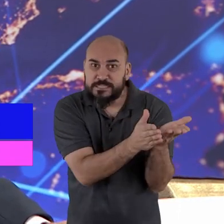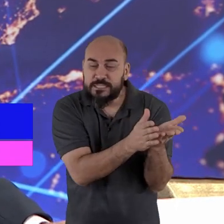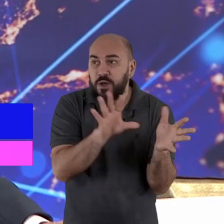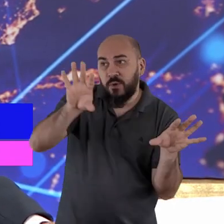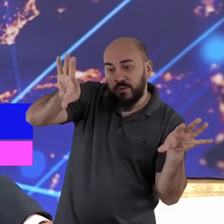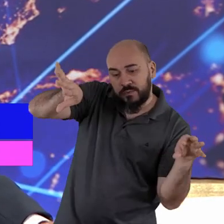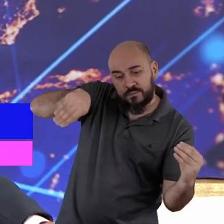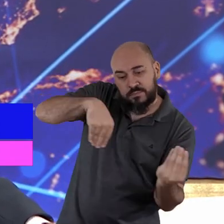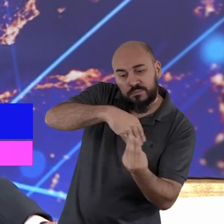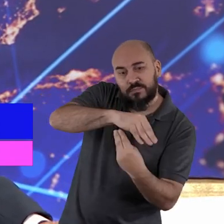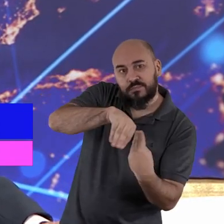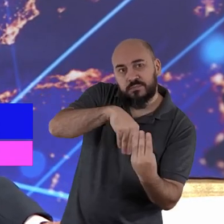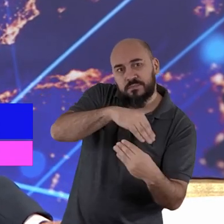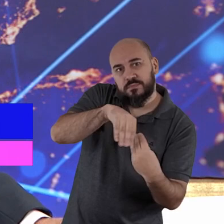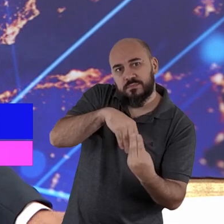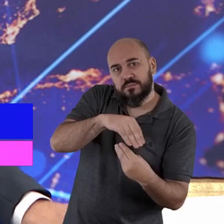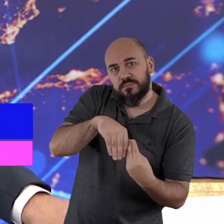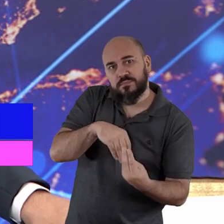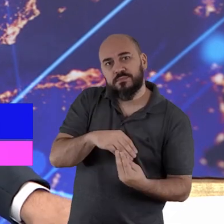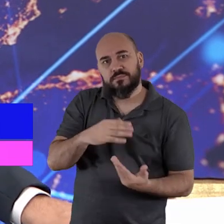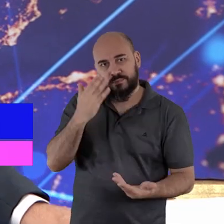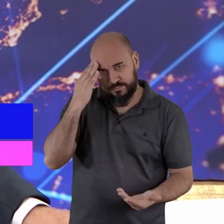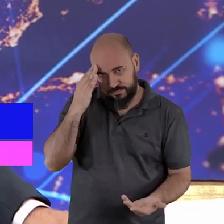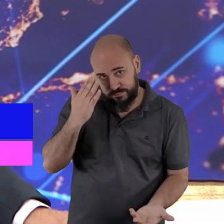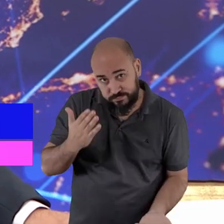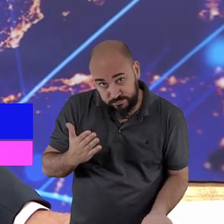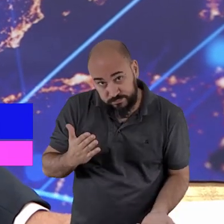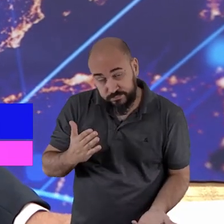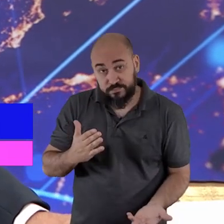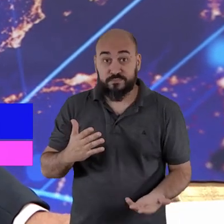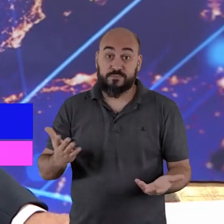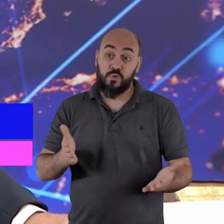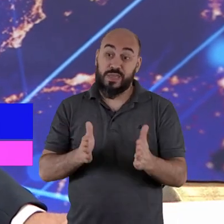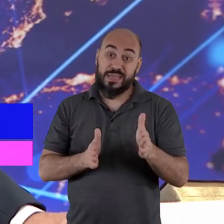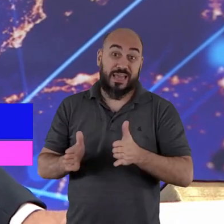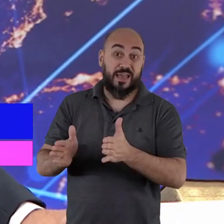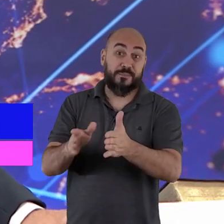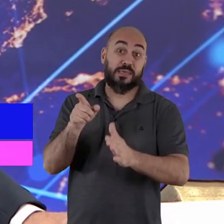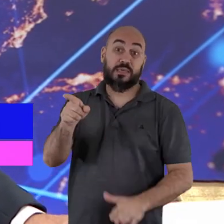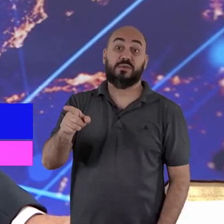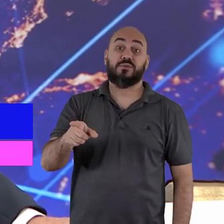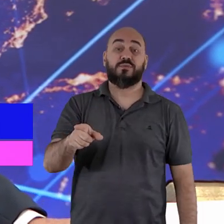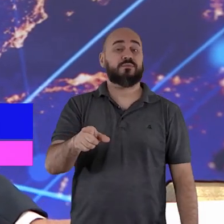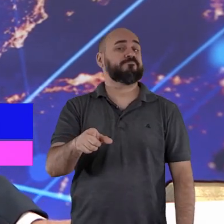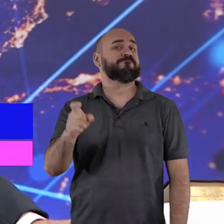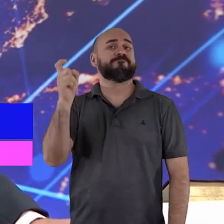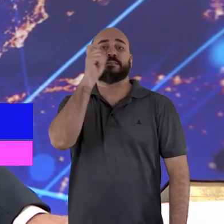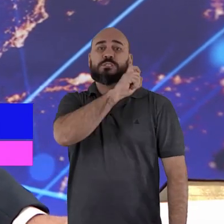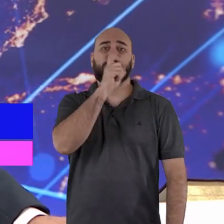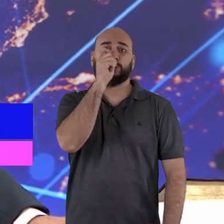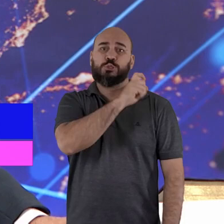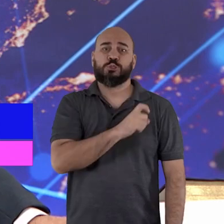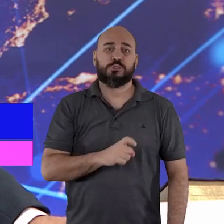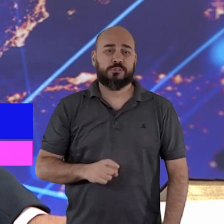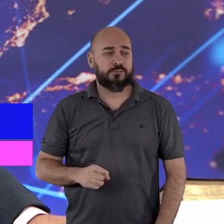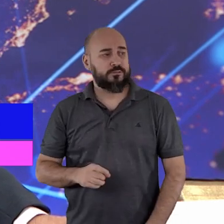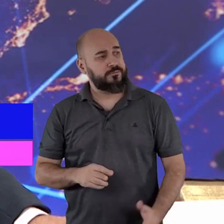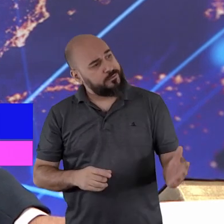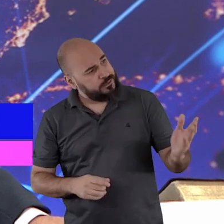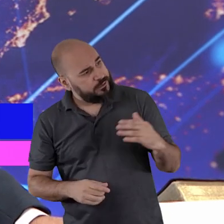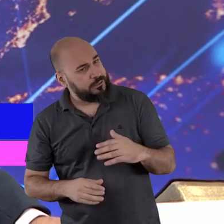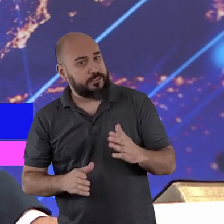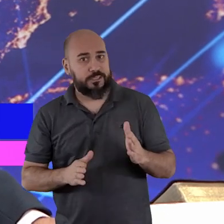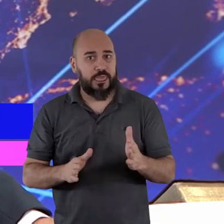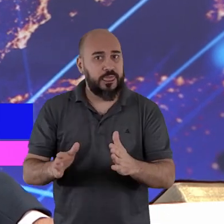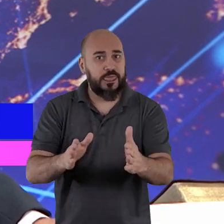Deus. Definitivamente, estes caminhos eram caminhos que levariam as pessoas para a perdição.